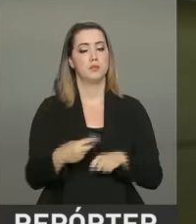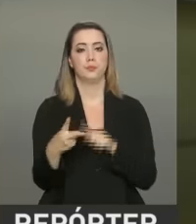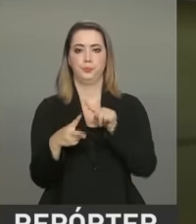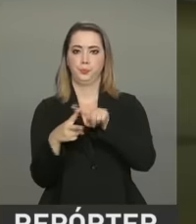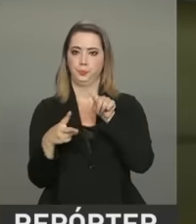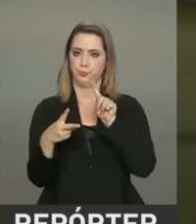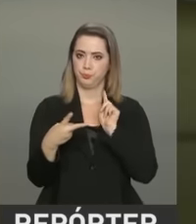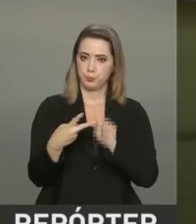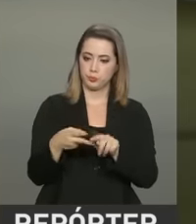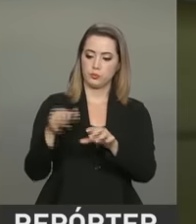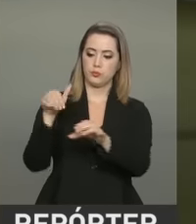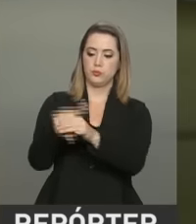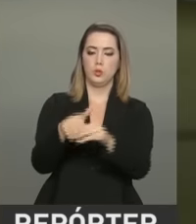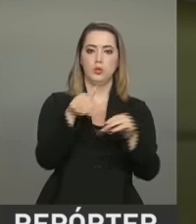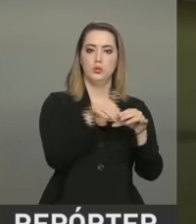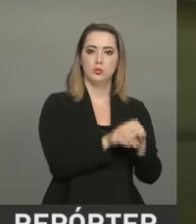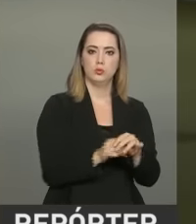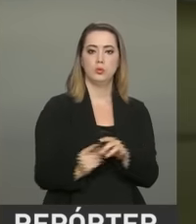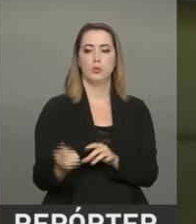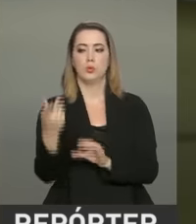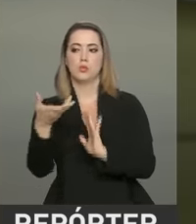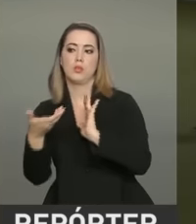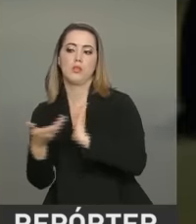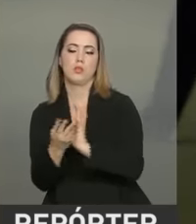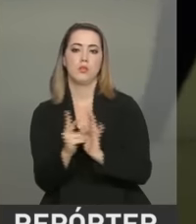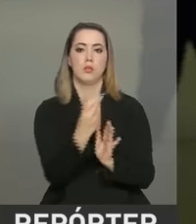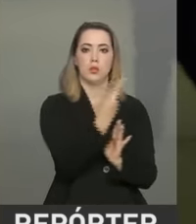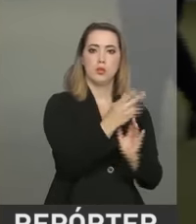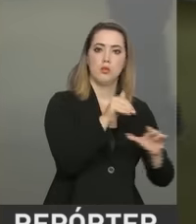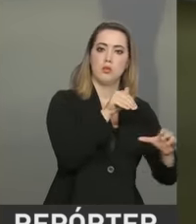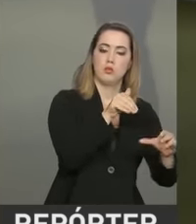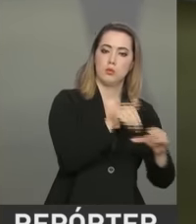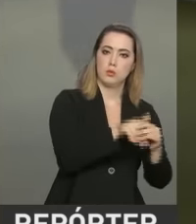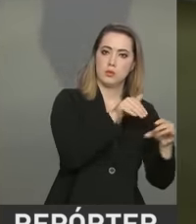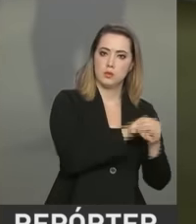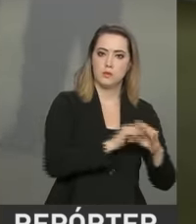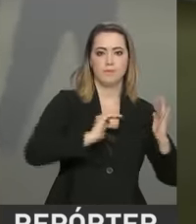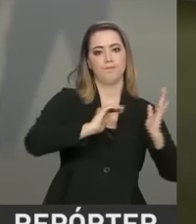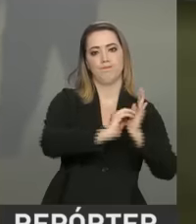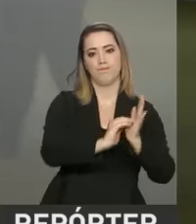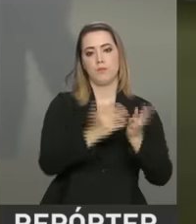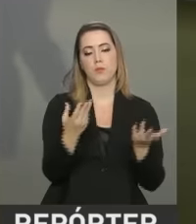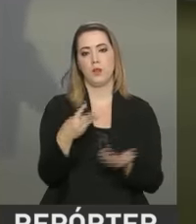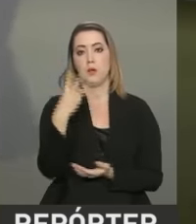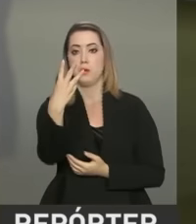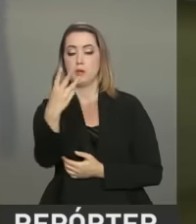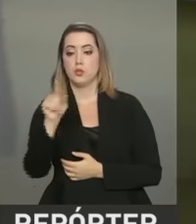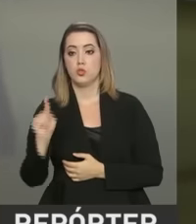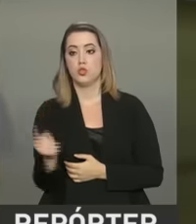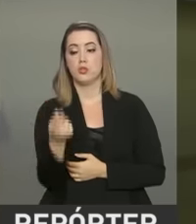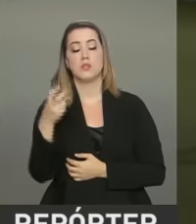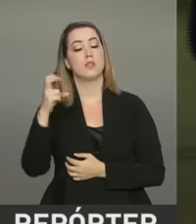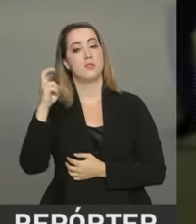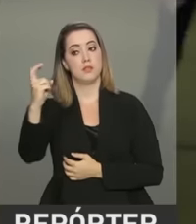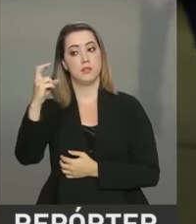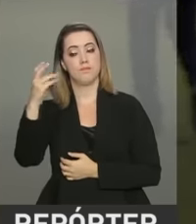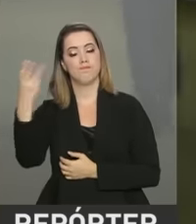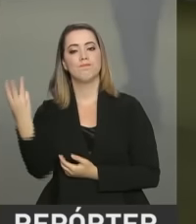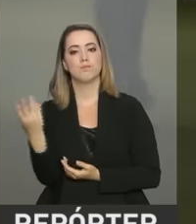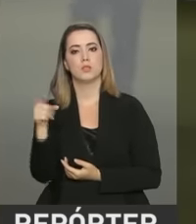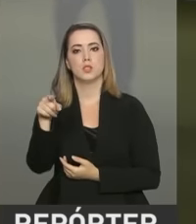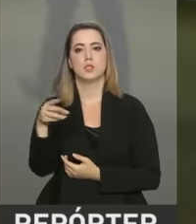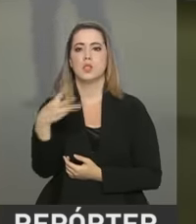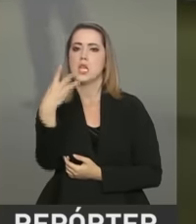duas votações, dois turnos, com maioria de 3/5 dos deputados em cada uma das votações, ou